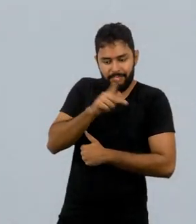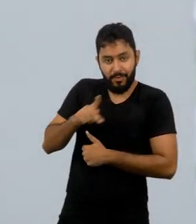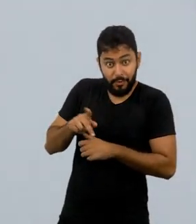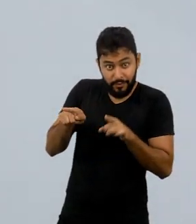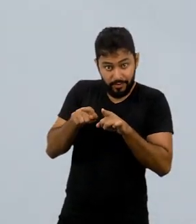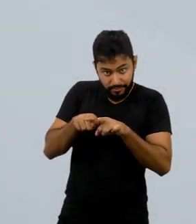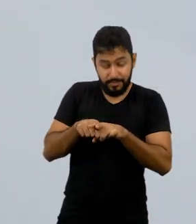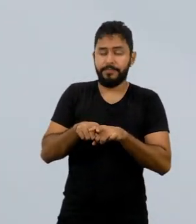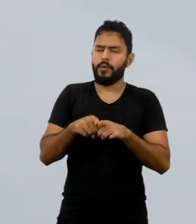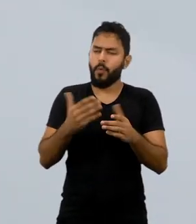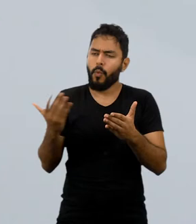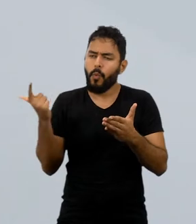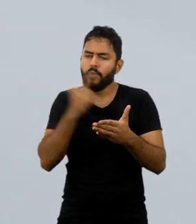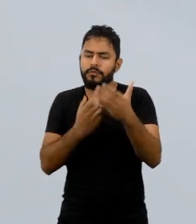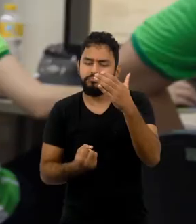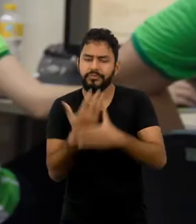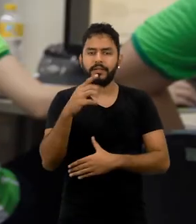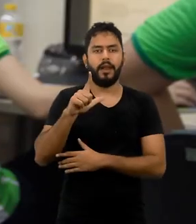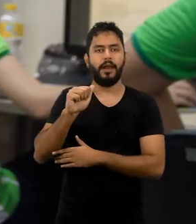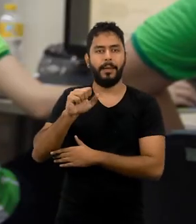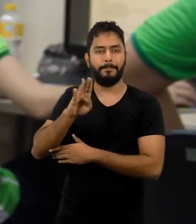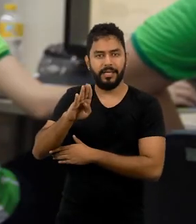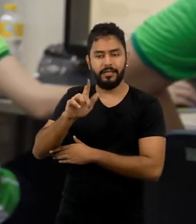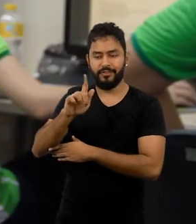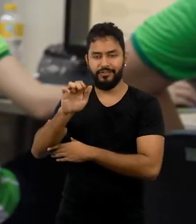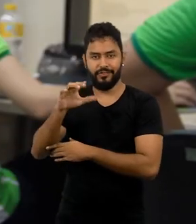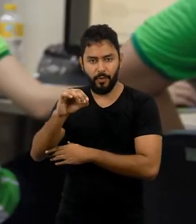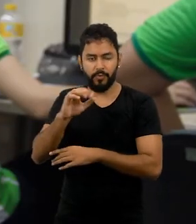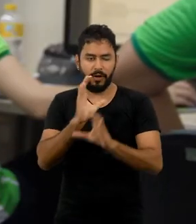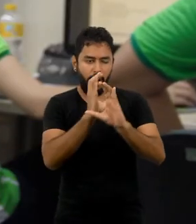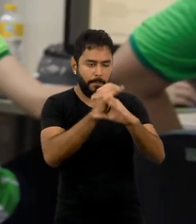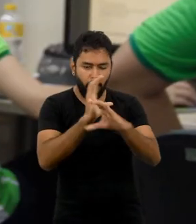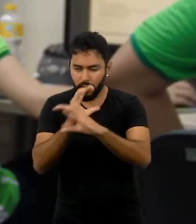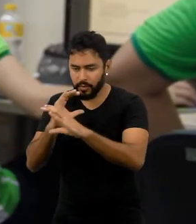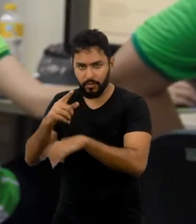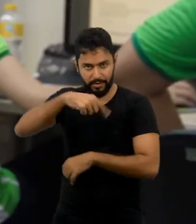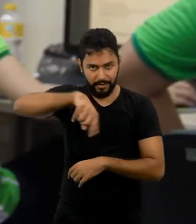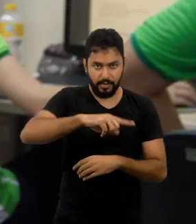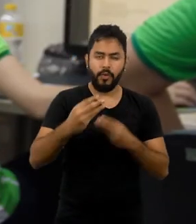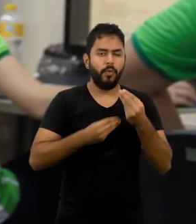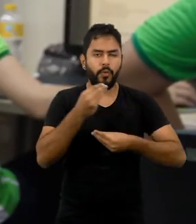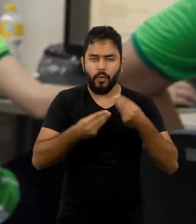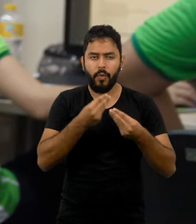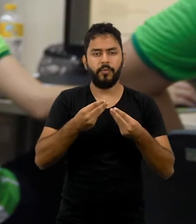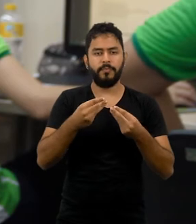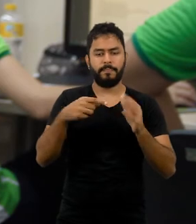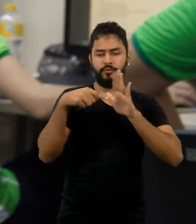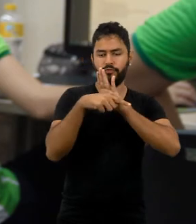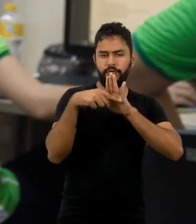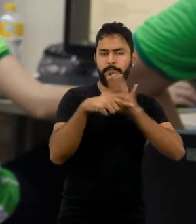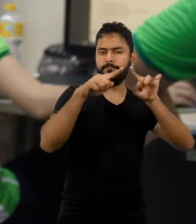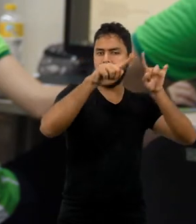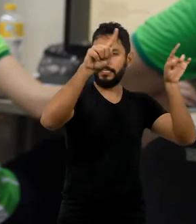que vocês estão vendo aqui, o LabGel. Ele é fruto de projetos de pesquisa aprovados